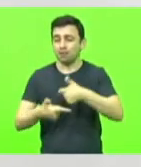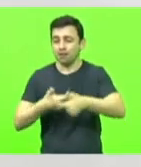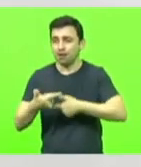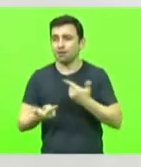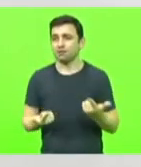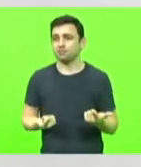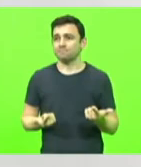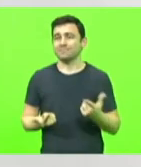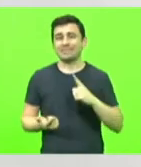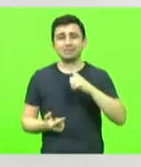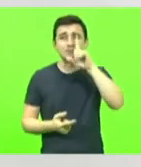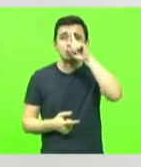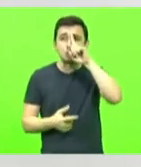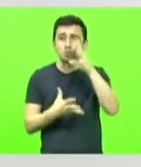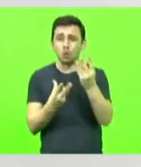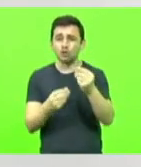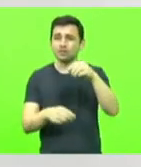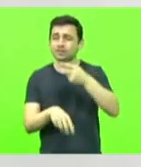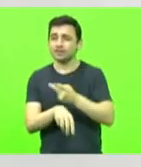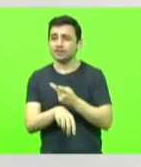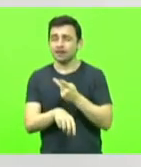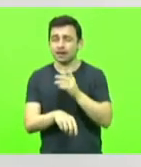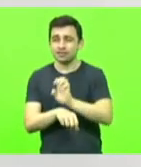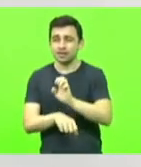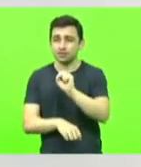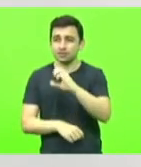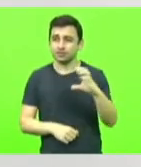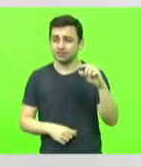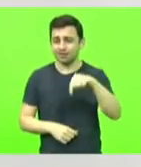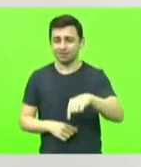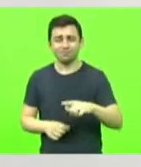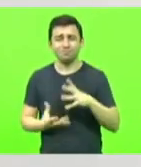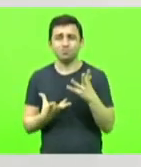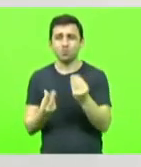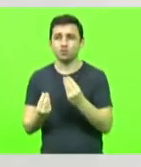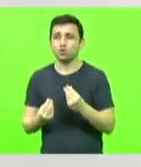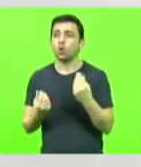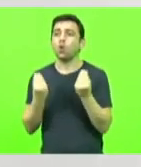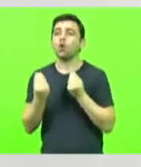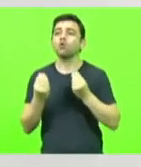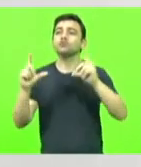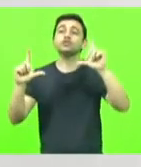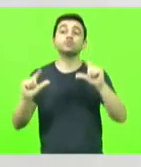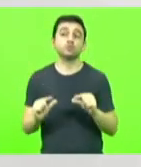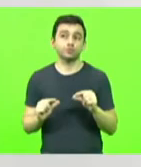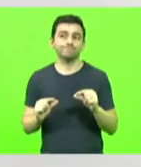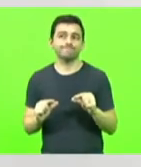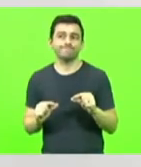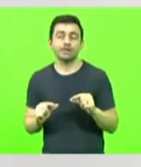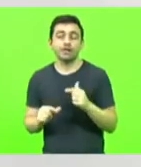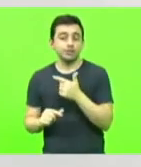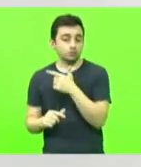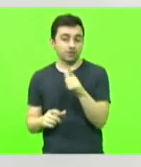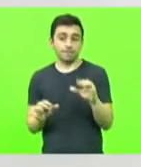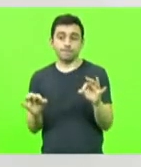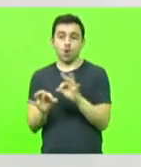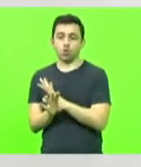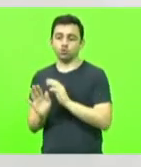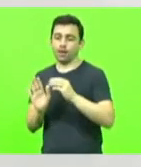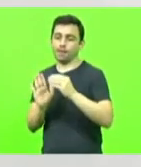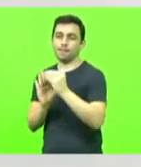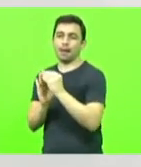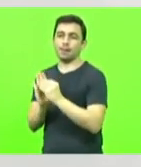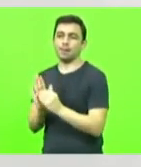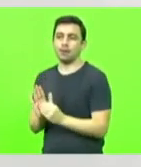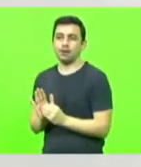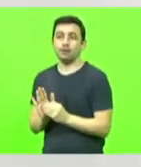nosso Estado. Como resolver ou minimizar esses problemas? Não existe receita pronta ou simplista, mas o começo